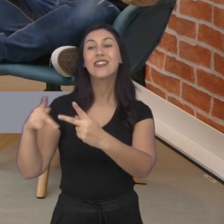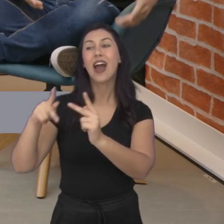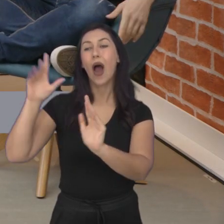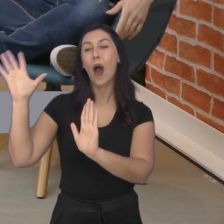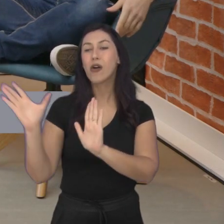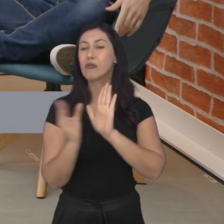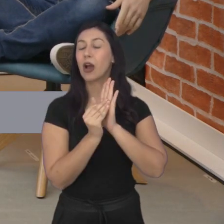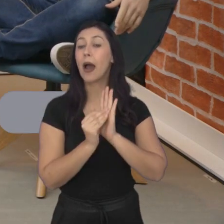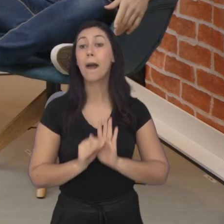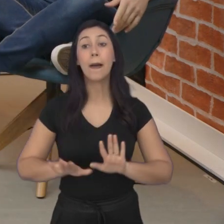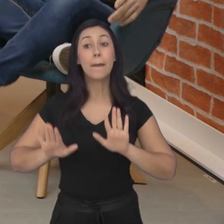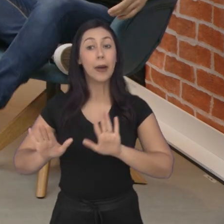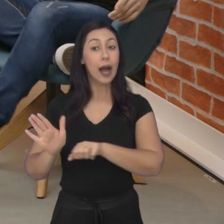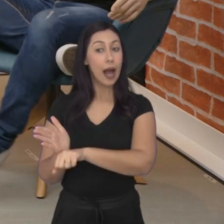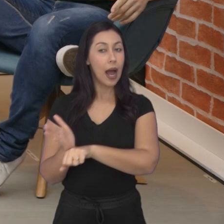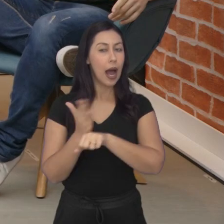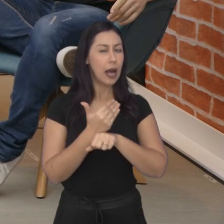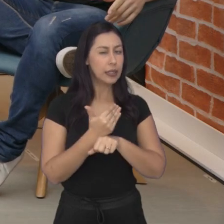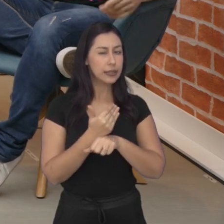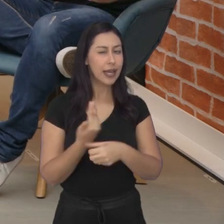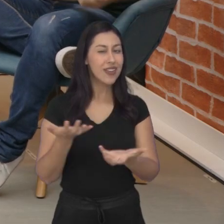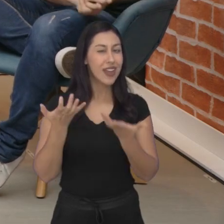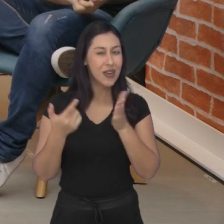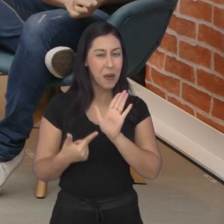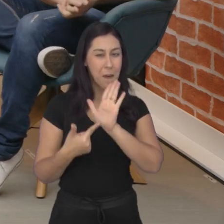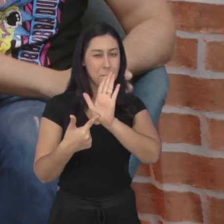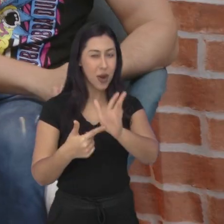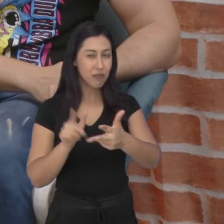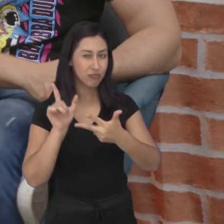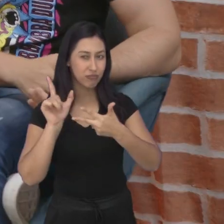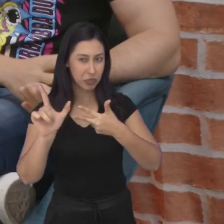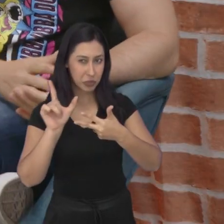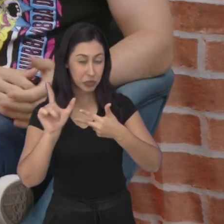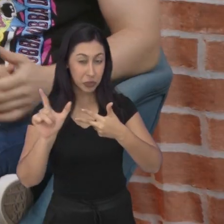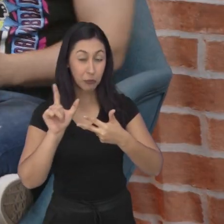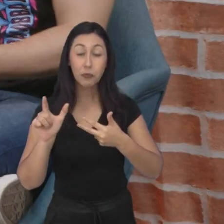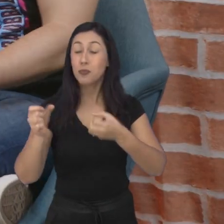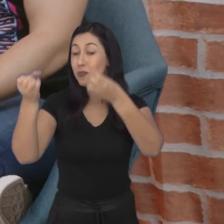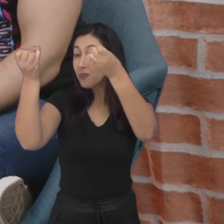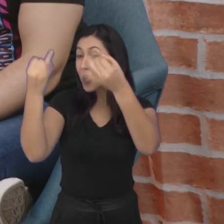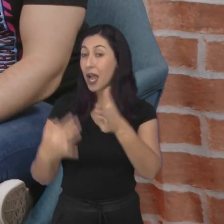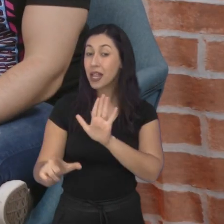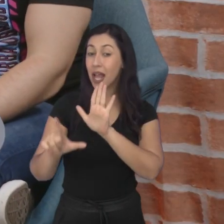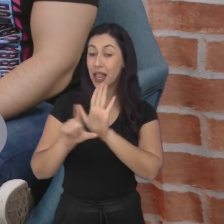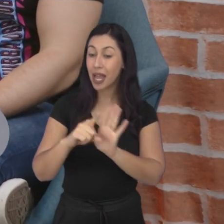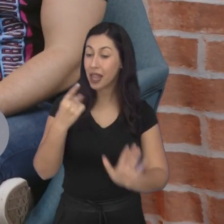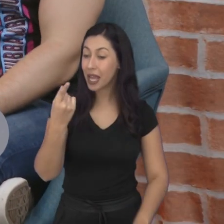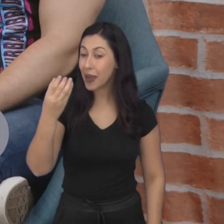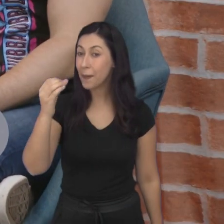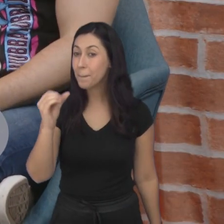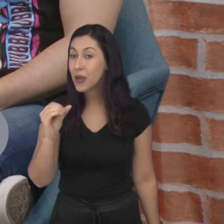dos Campos. Mas antes de continuar, vamos falar do Legislativo. Vou te contar da Lei